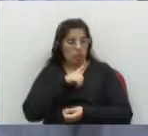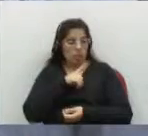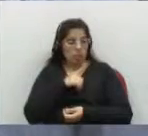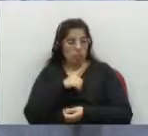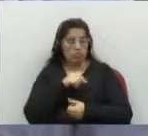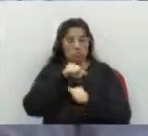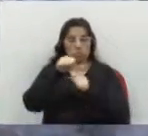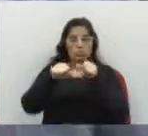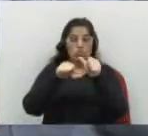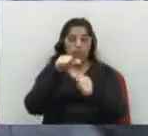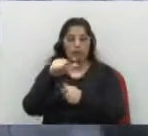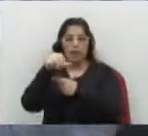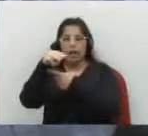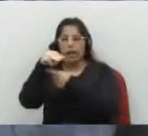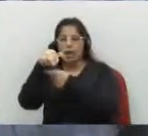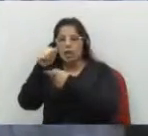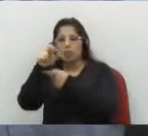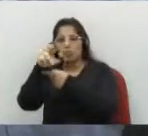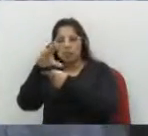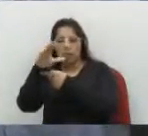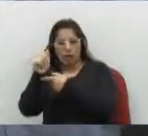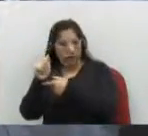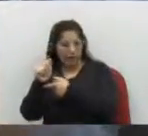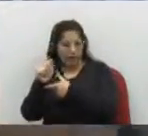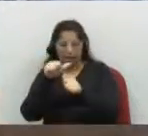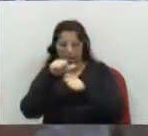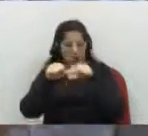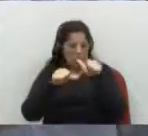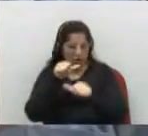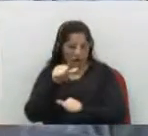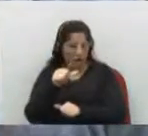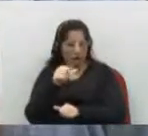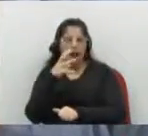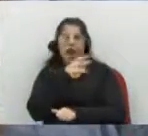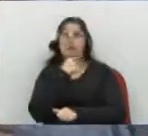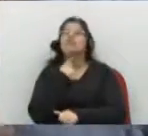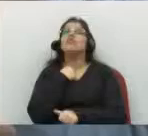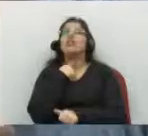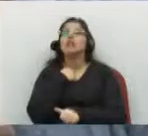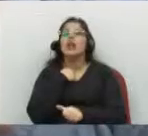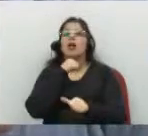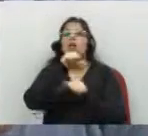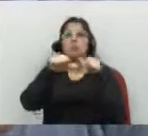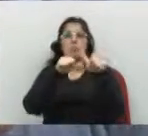fornecedor. Mas não se troca fornecedor da prefeitura. Estou com vontade e vou lá